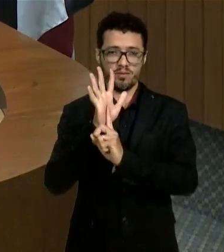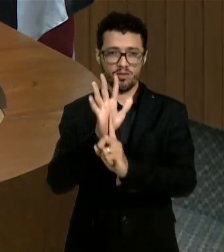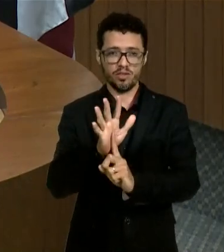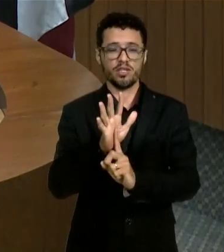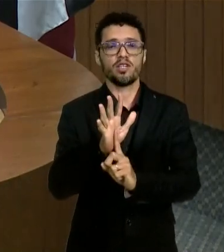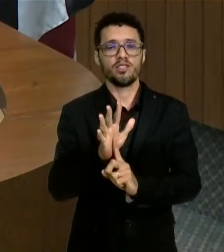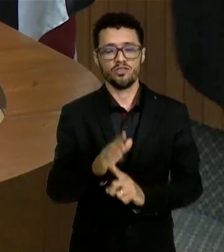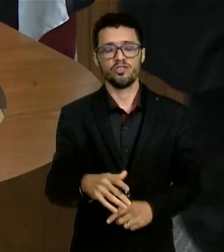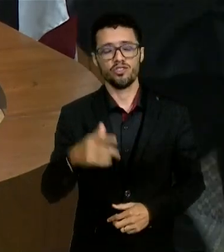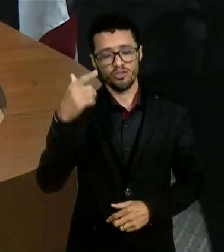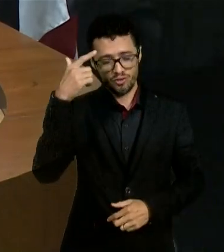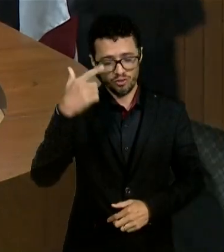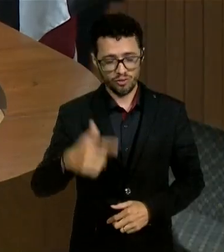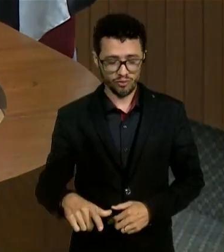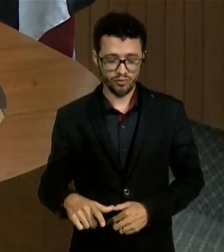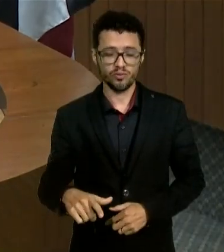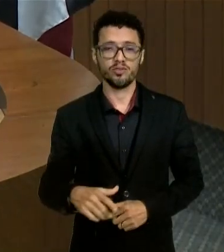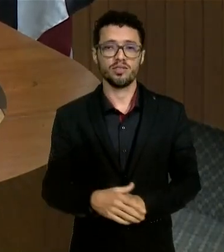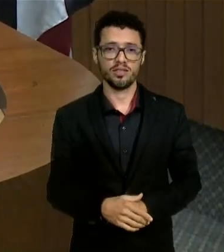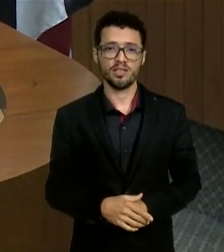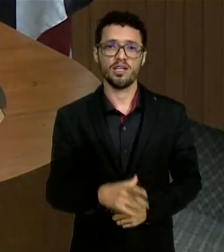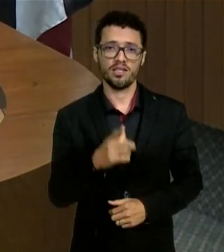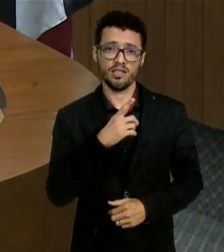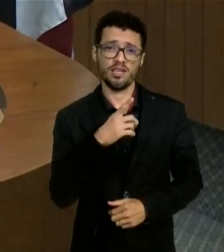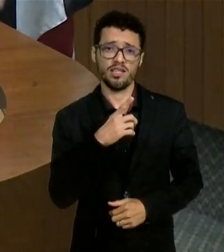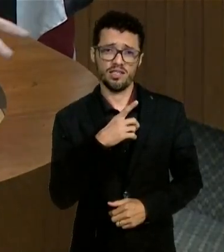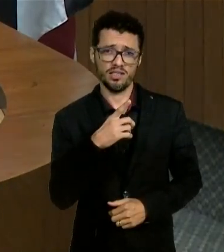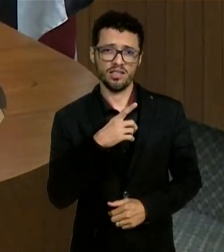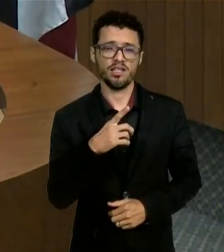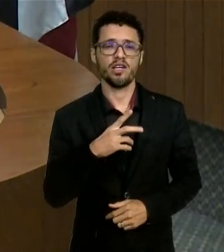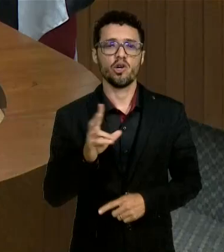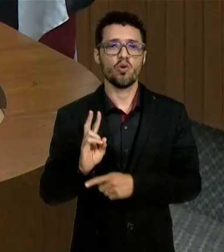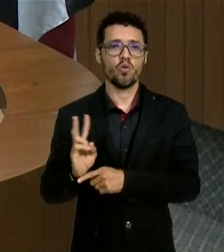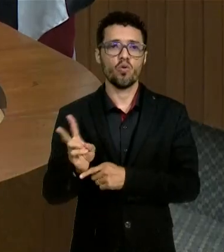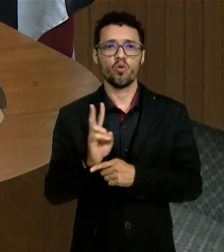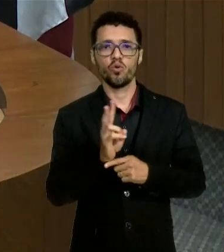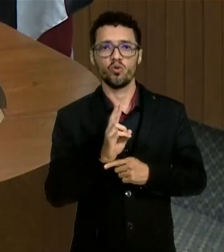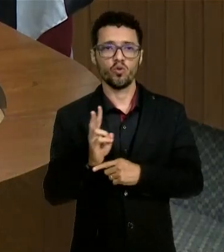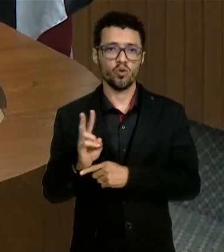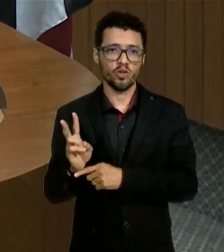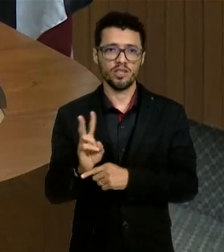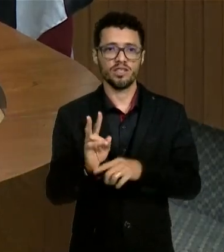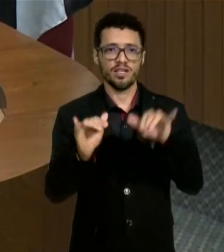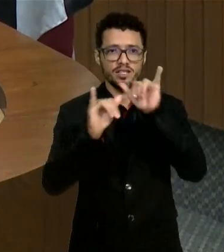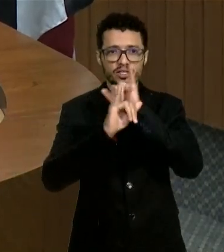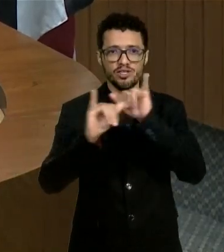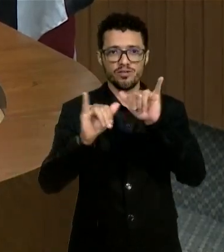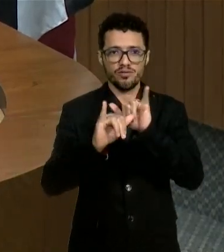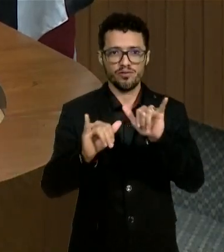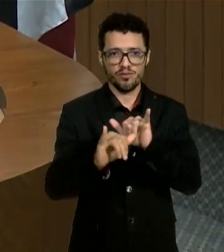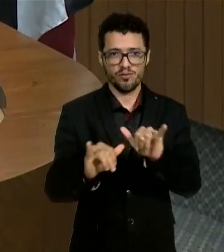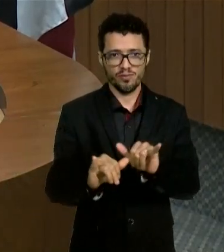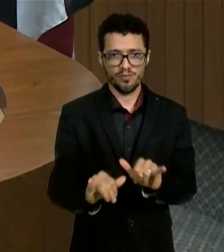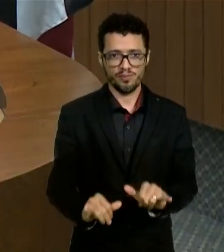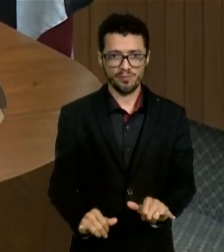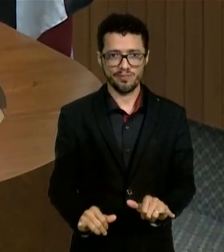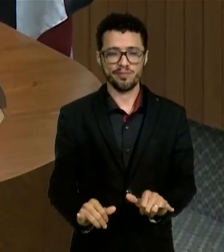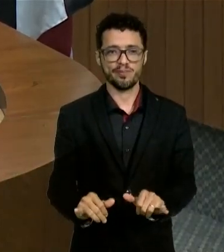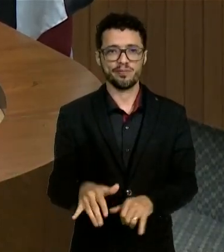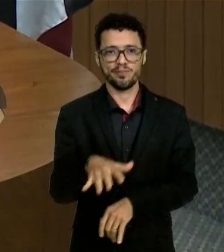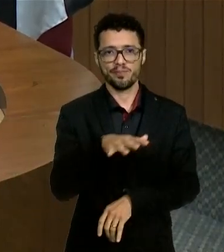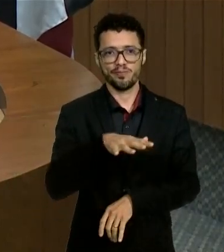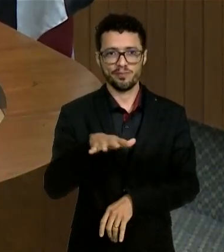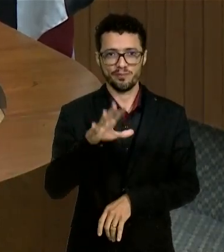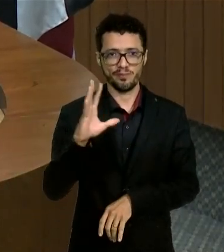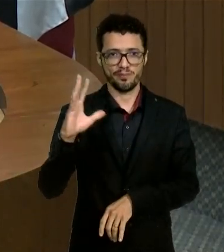vez que eles querem ter o controle realmente até do fluxo de informações. Mas vamos lá, voltando aqui, como eles